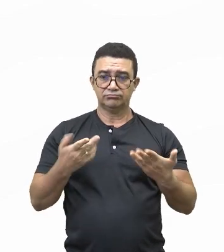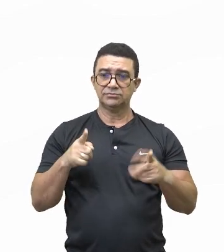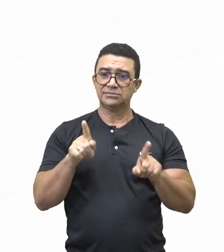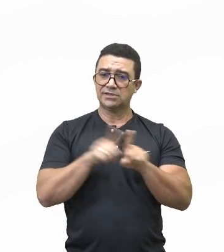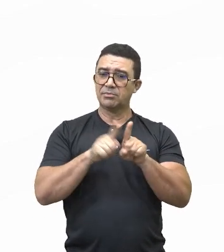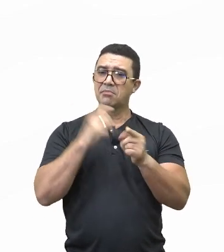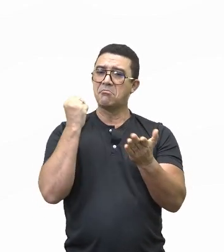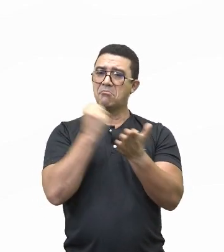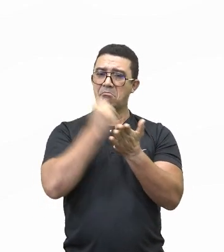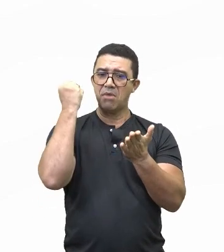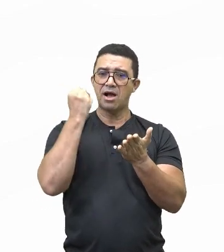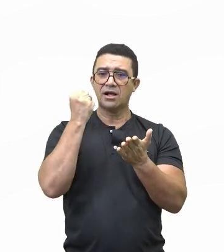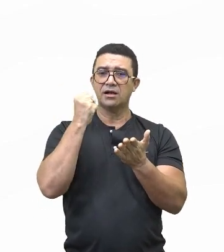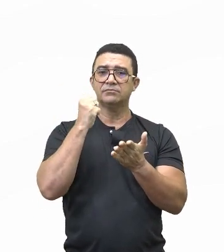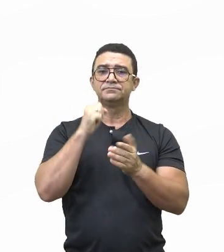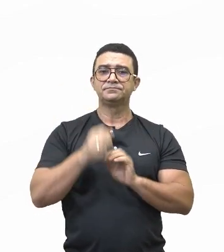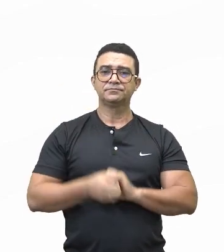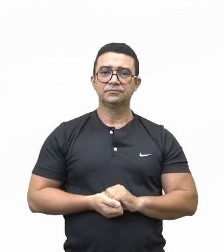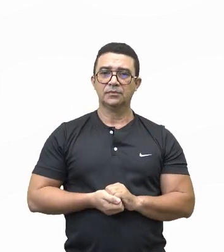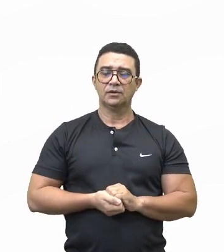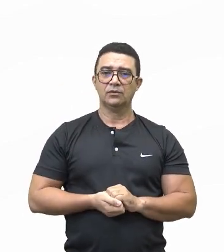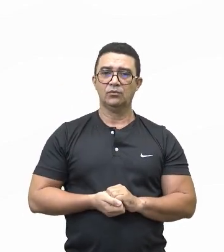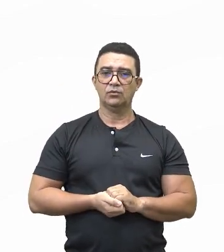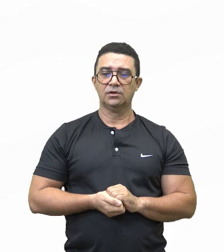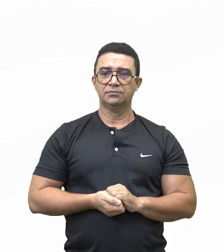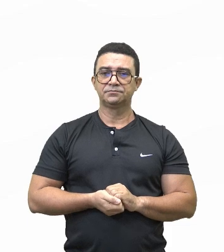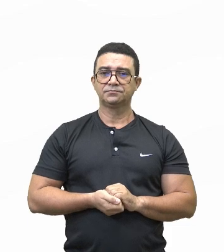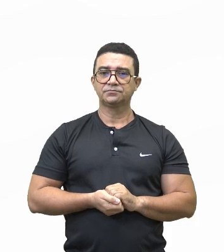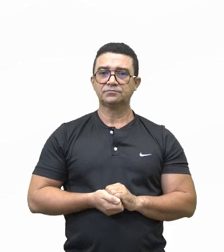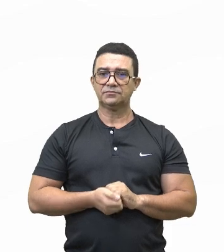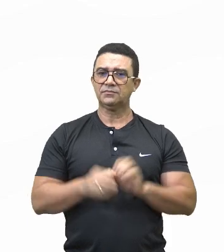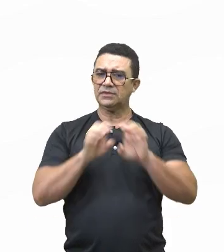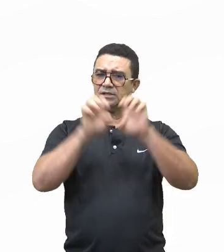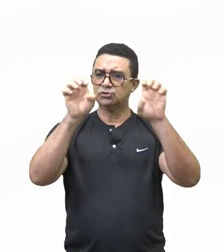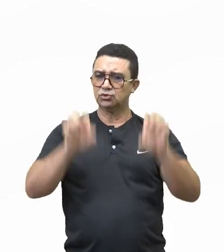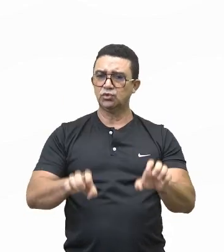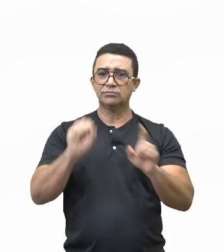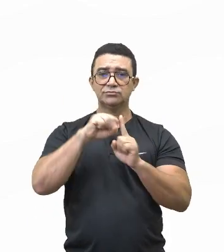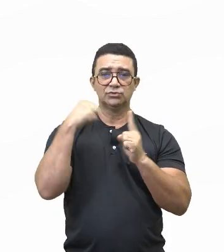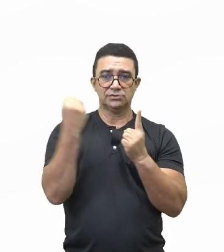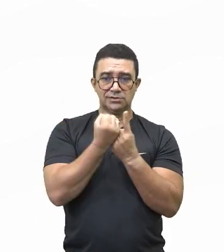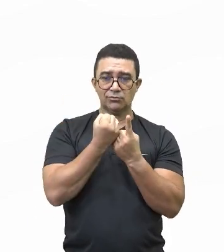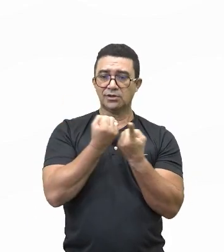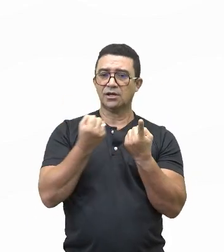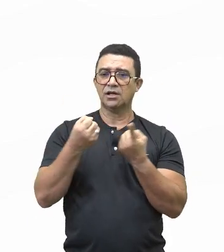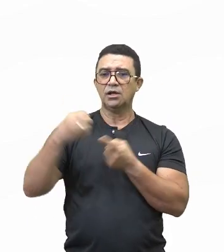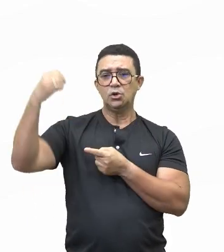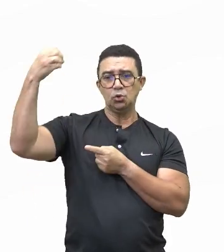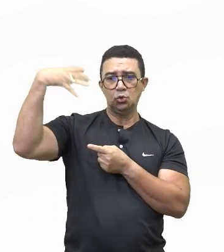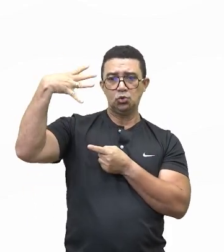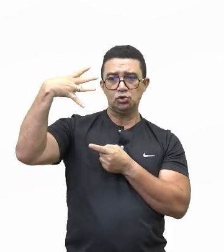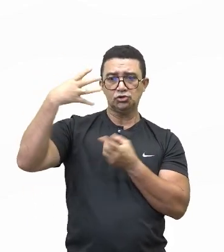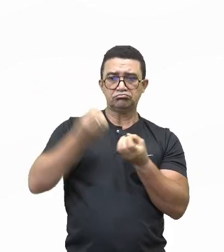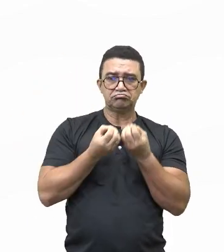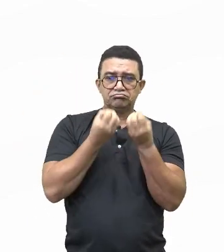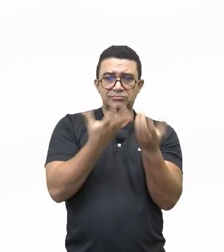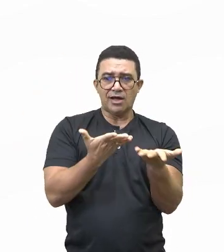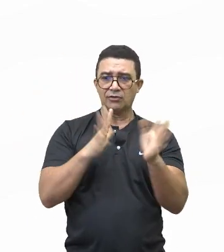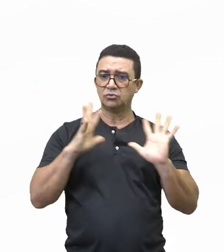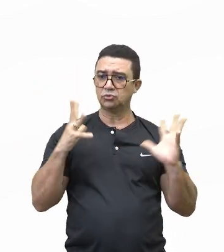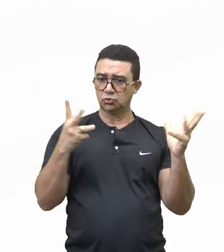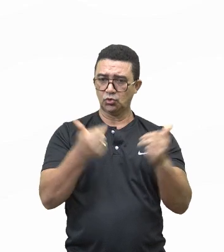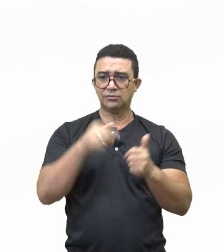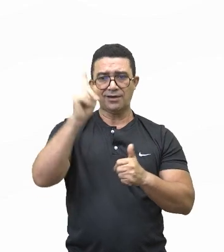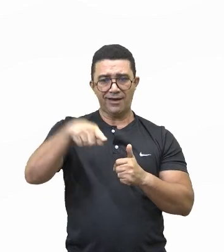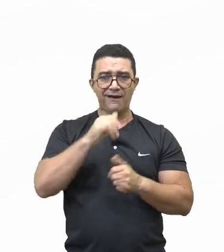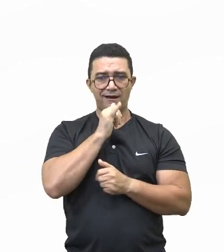impacta o C, que a gente vai ver agora aí, né? O eixo da infraestrutura social. Um dos programas, que é o Luz para Todos, né? Ele é um exemplo desse